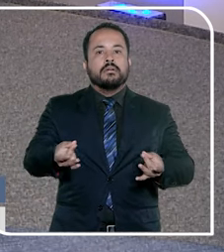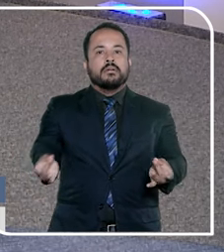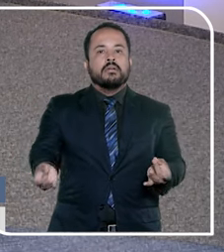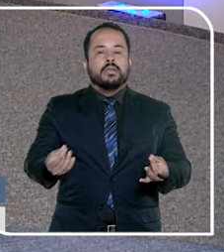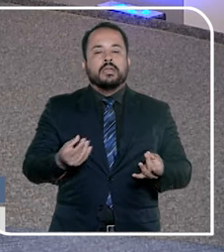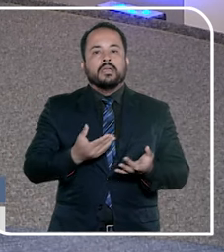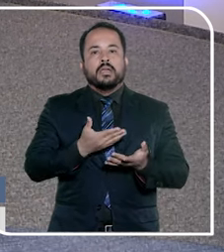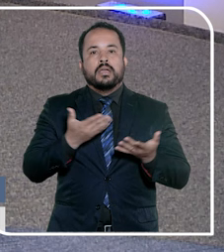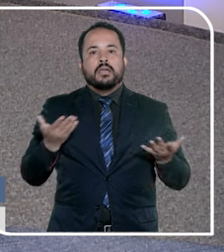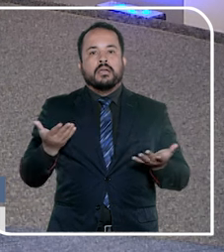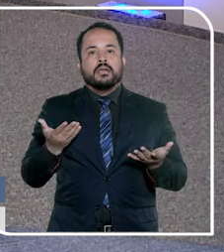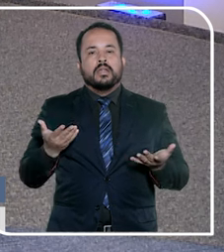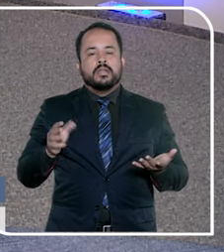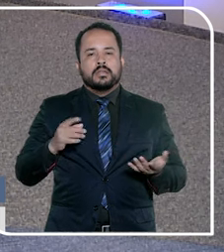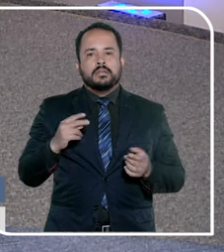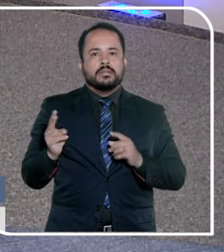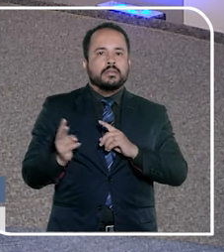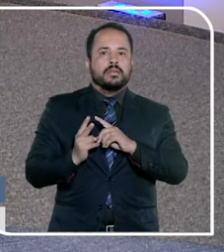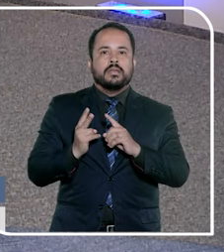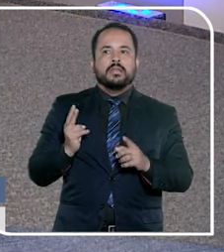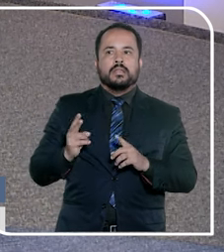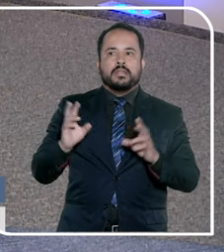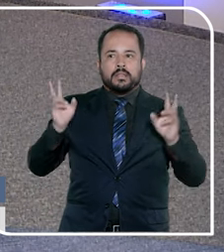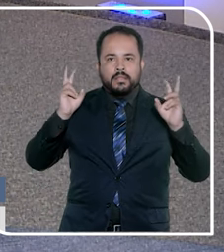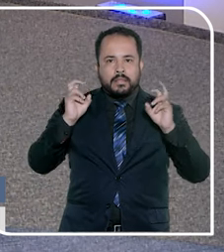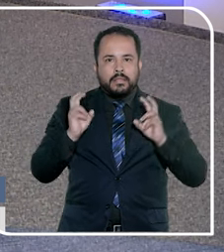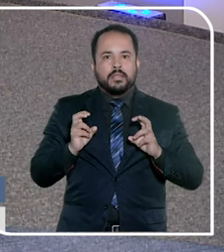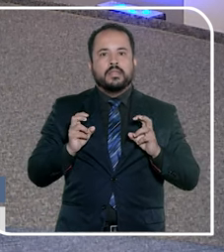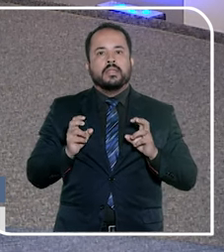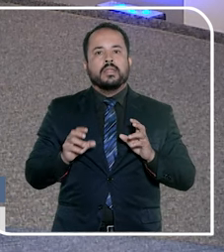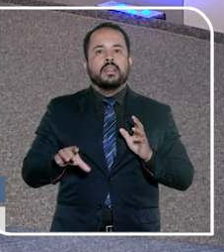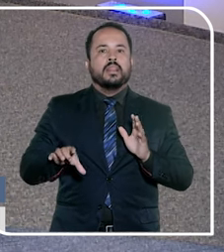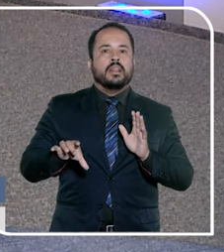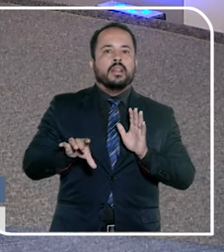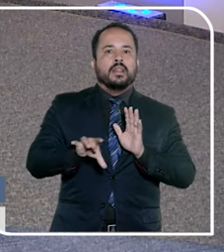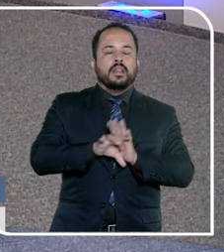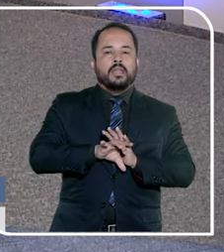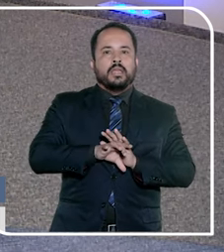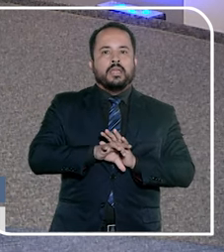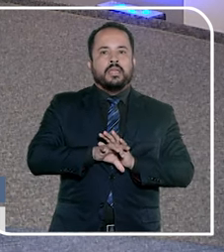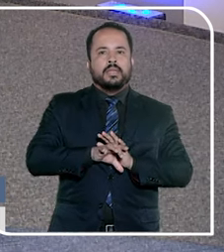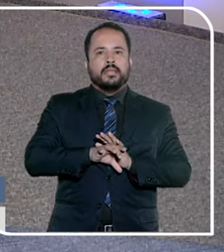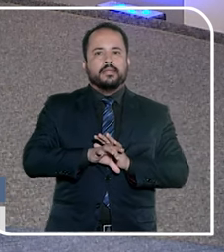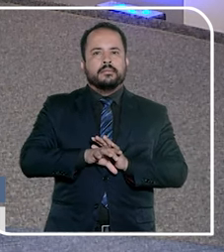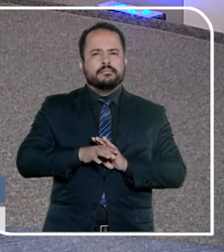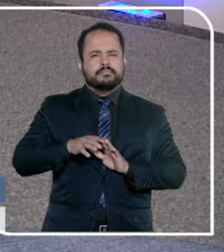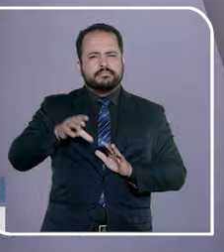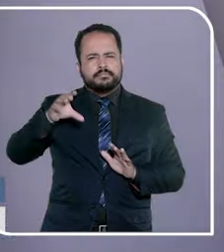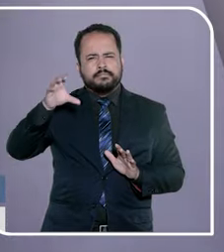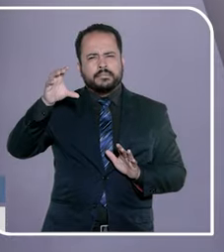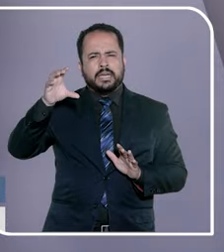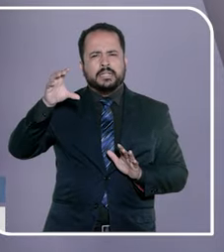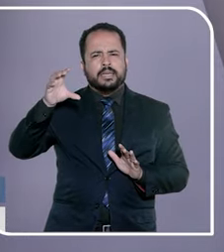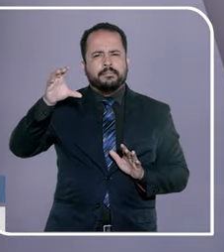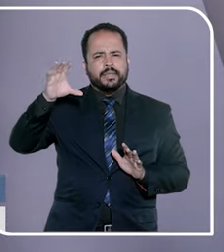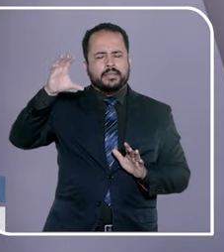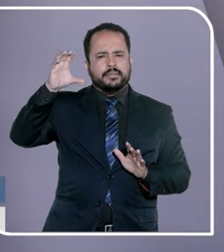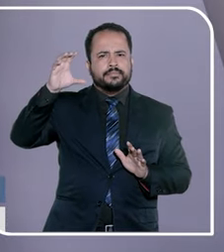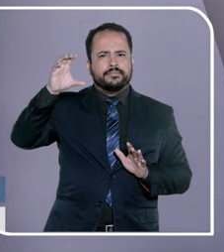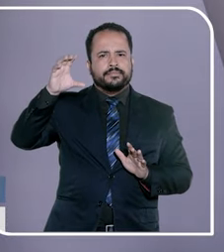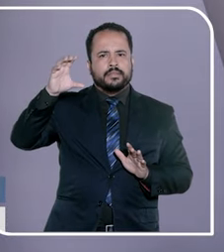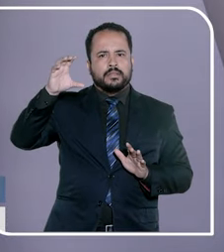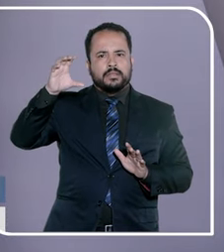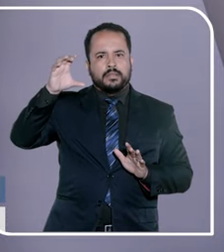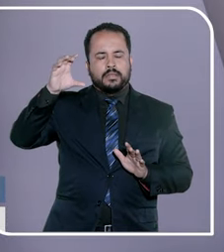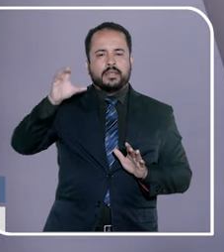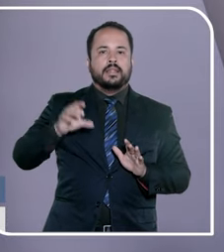atualmente embora aí temos a Legislação da Lei Maria da Penha né a Lei Maria da Penha mais quase 20 anos aí em vigor é um tema ainda muito